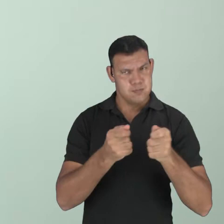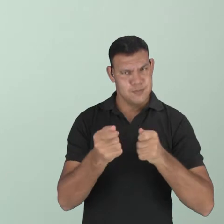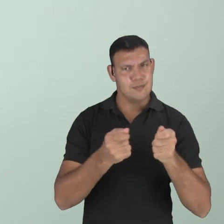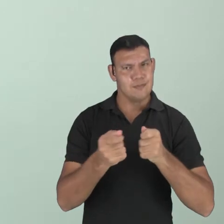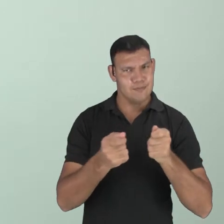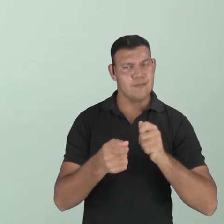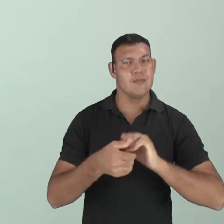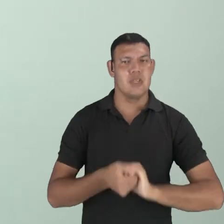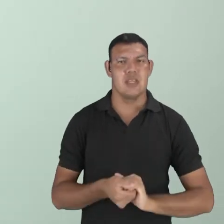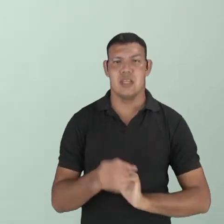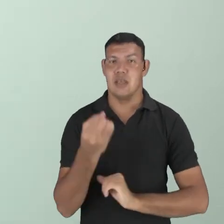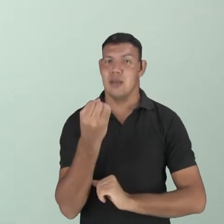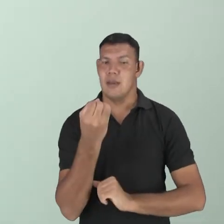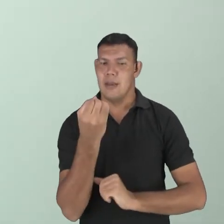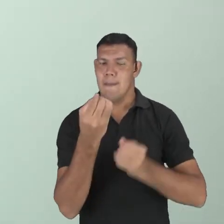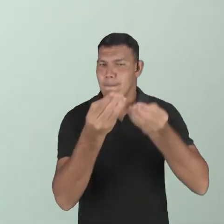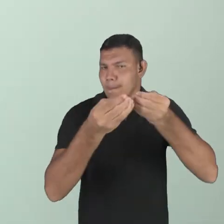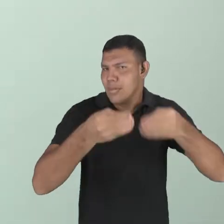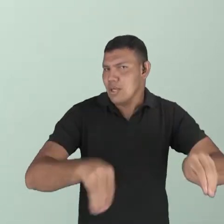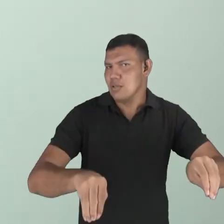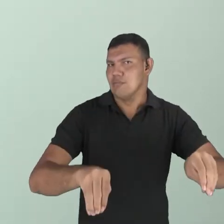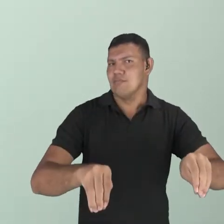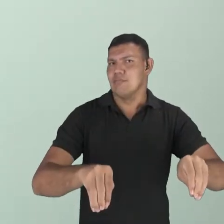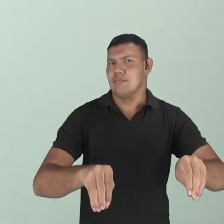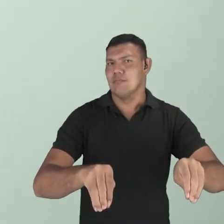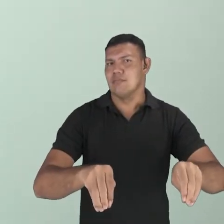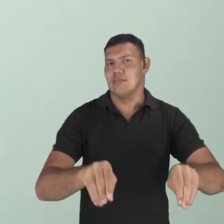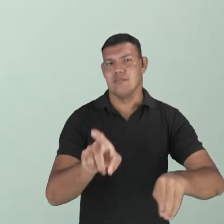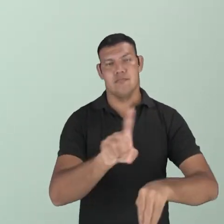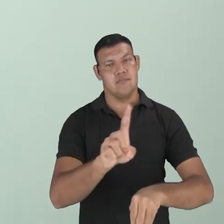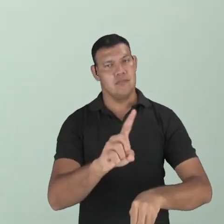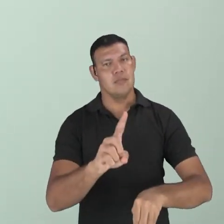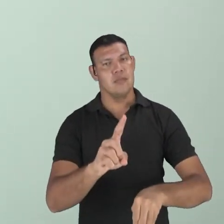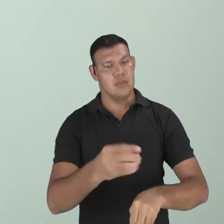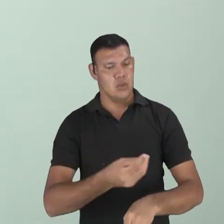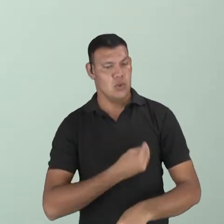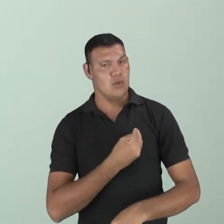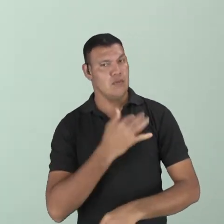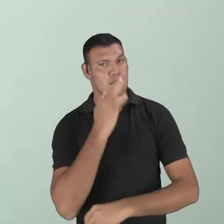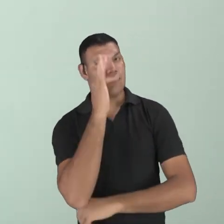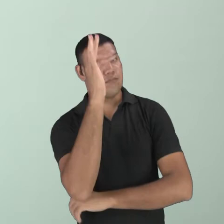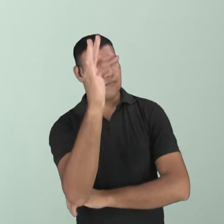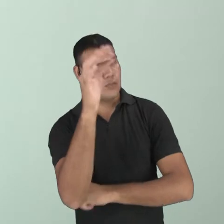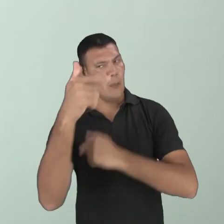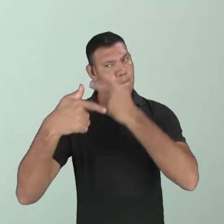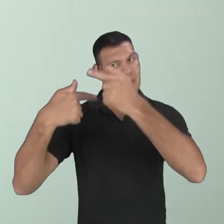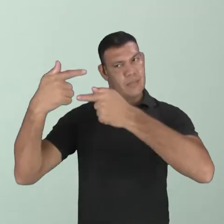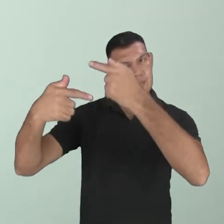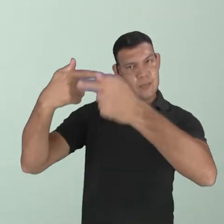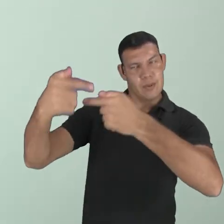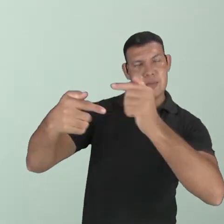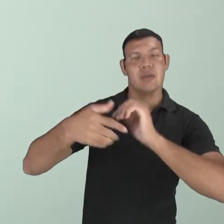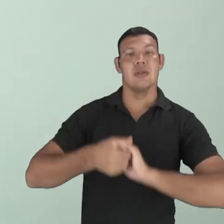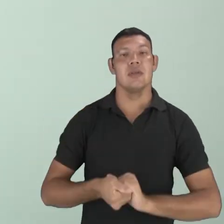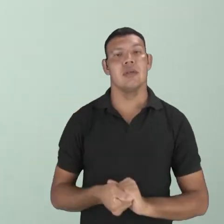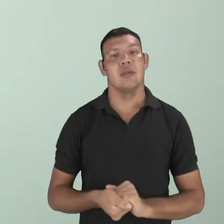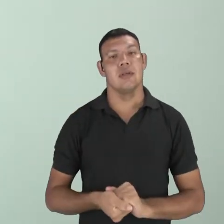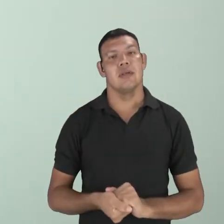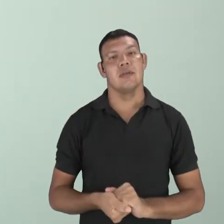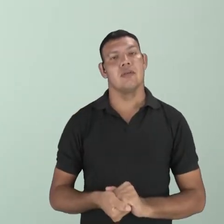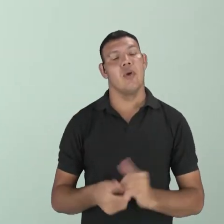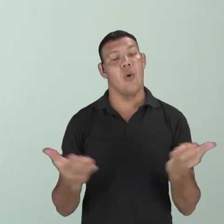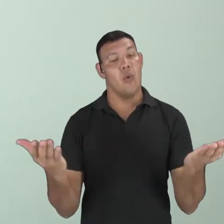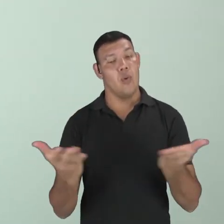forma que não venha prejudicar totalmente a vidas futuras, tá? Então, diante do que